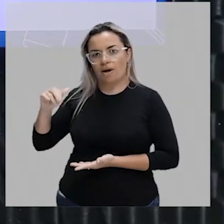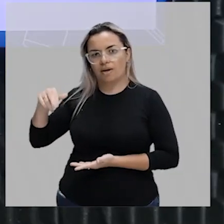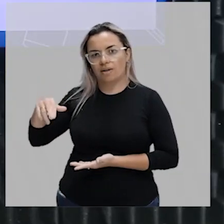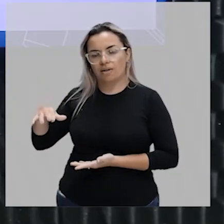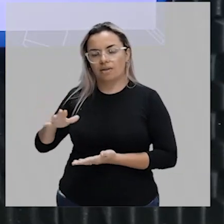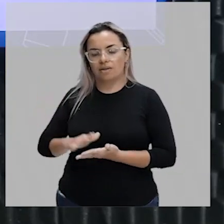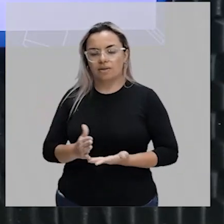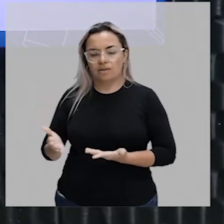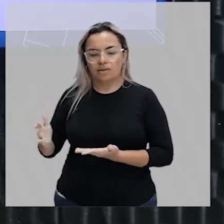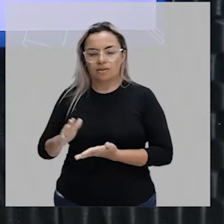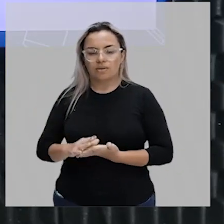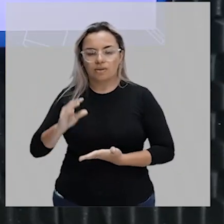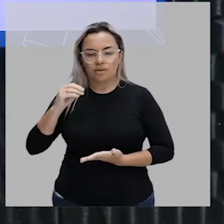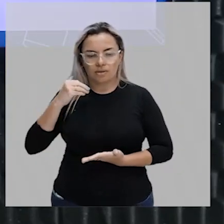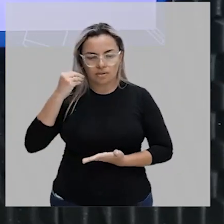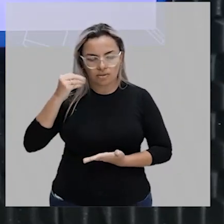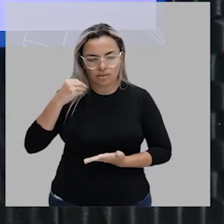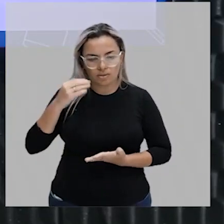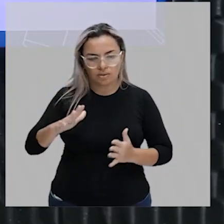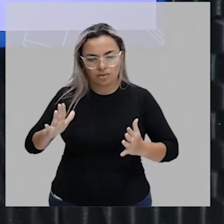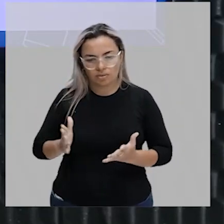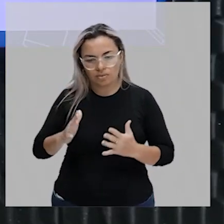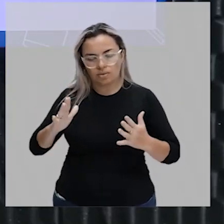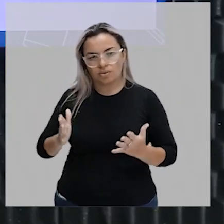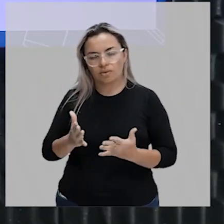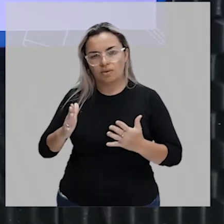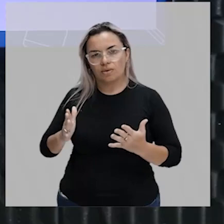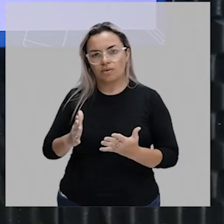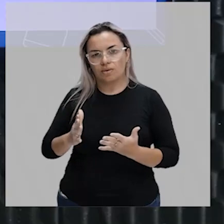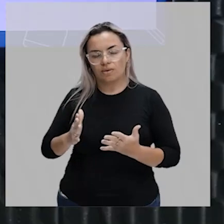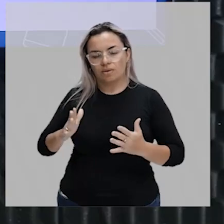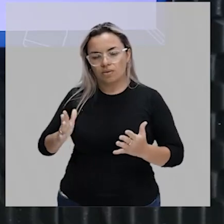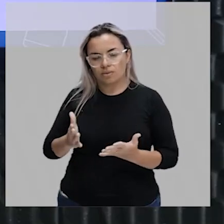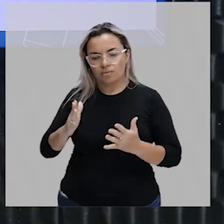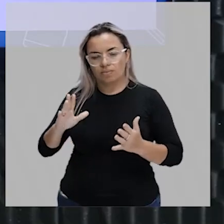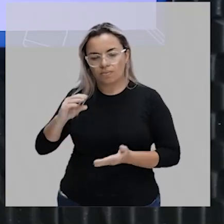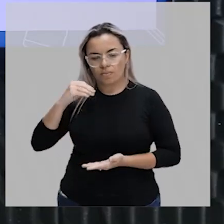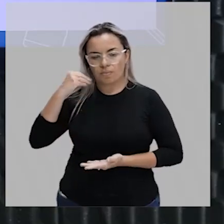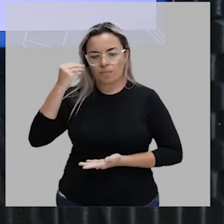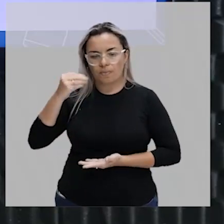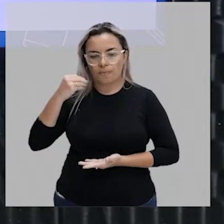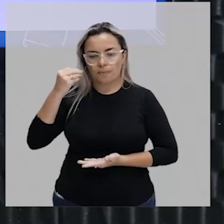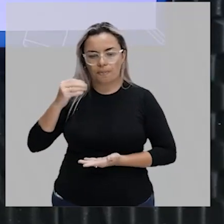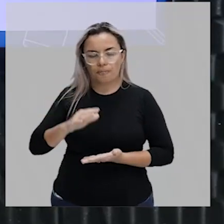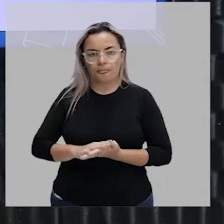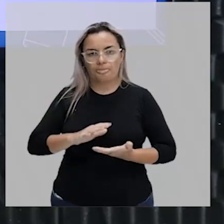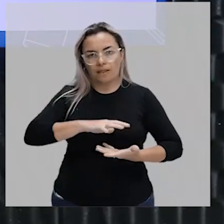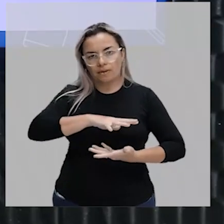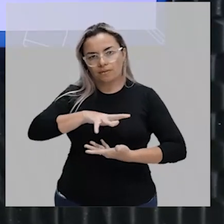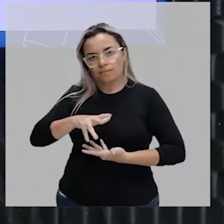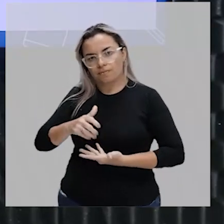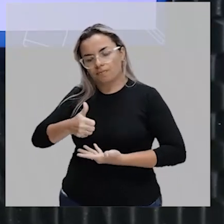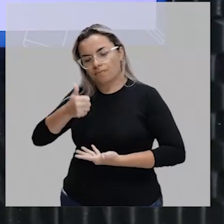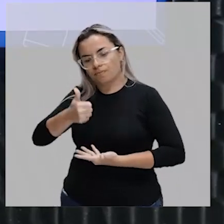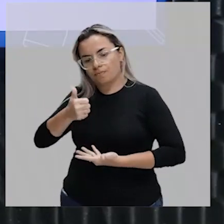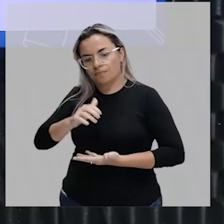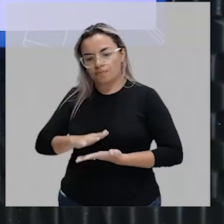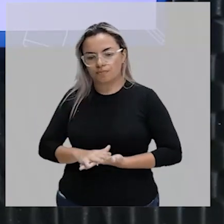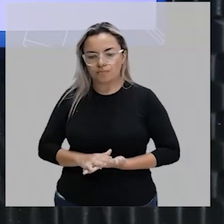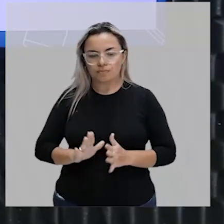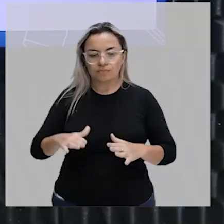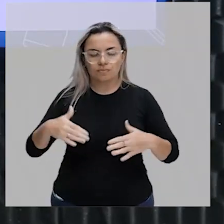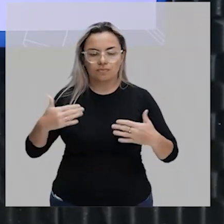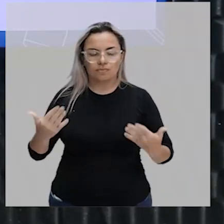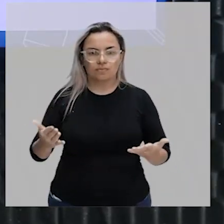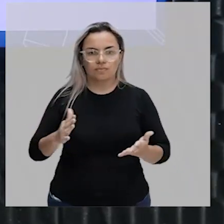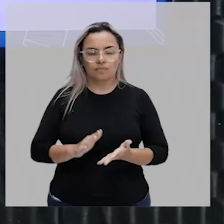agora tentaram promover as condições, as prováveis condições na Terra primitiva, tá? Quais